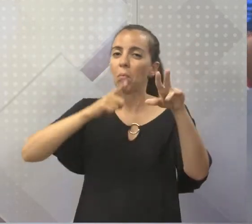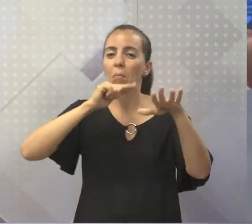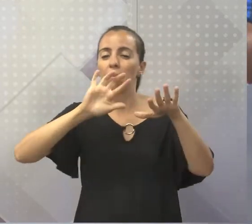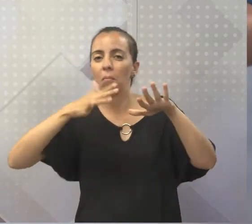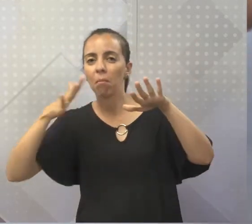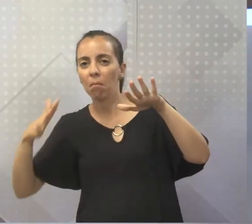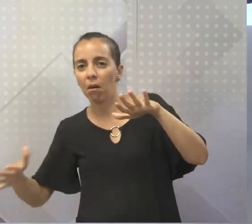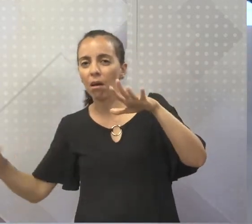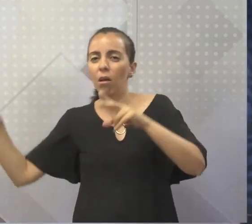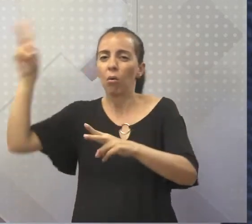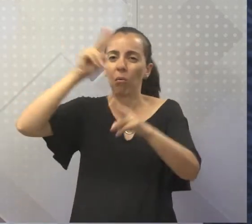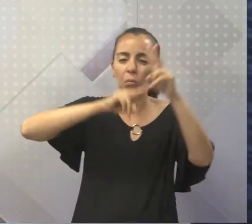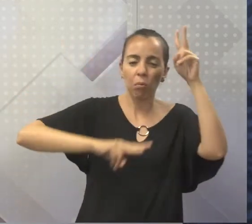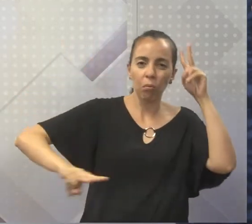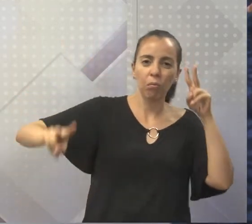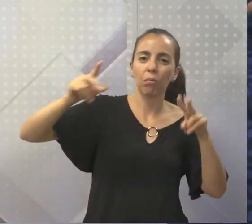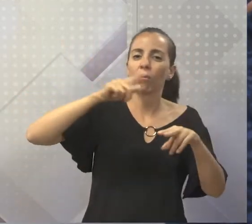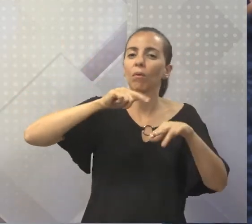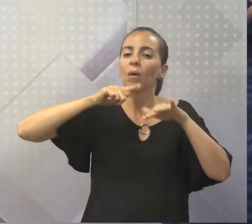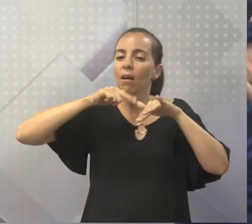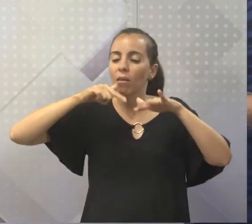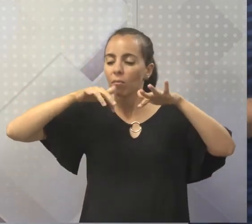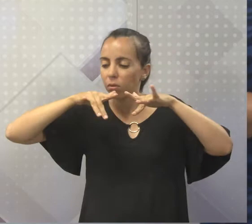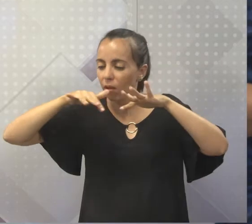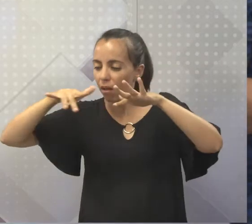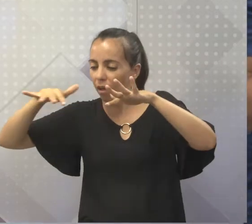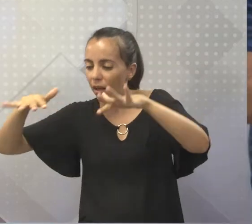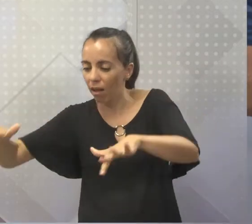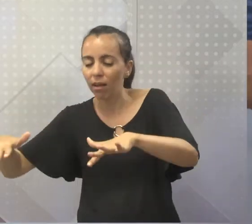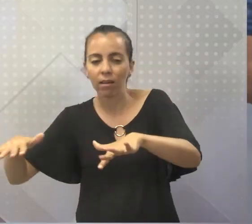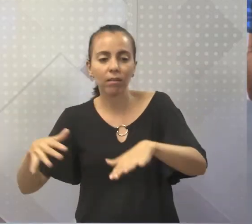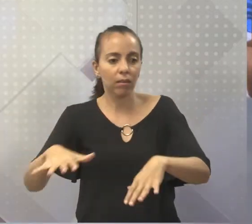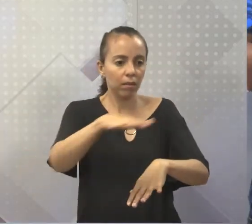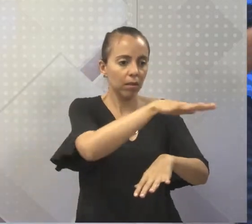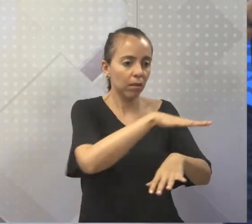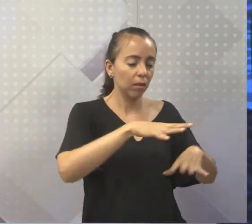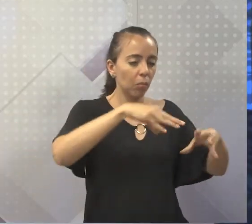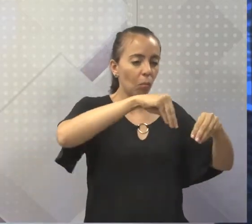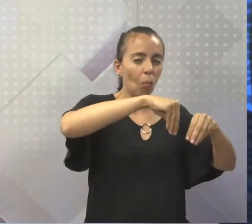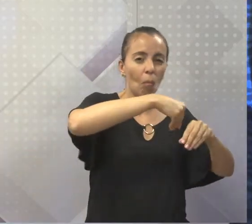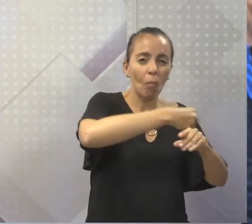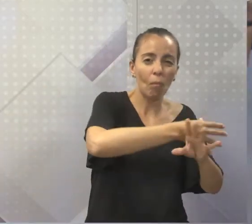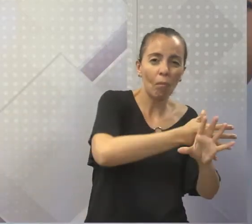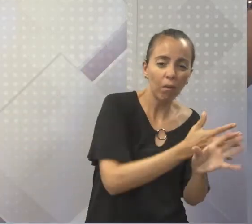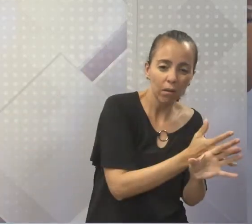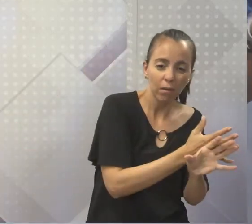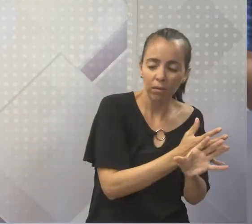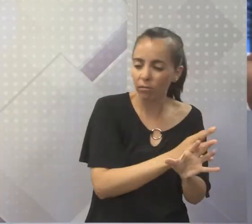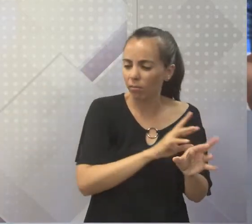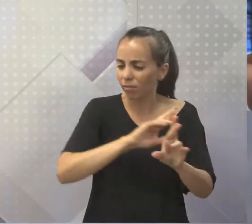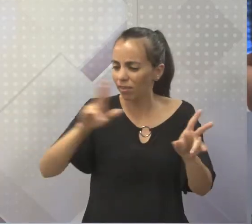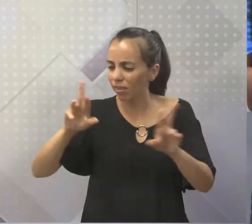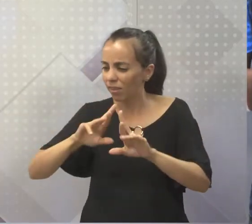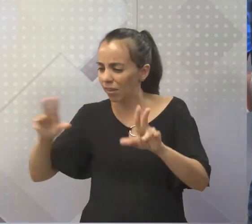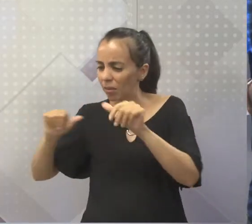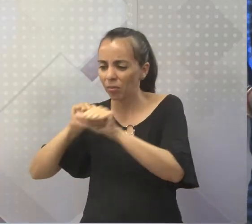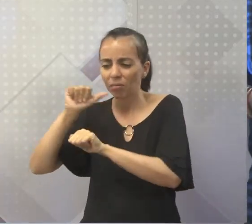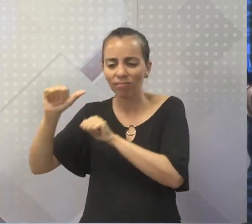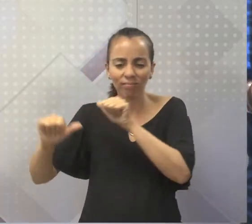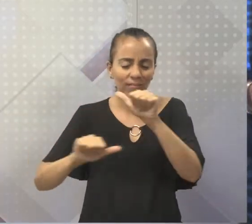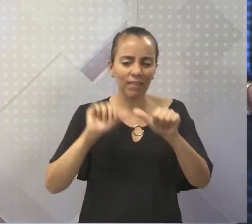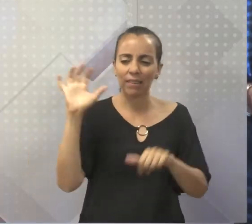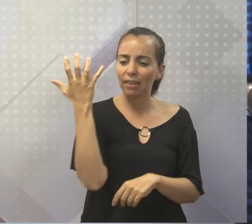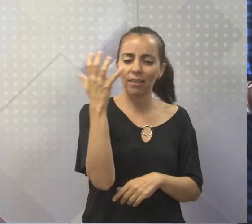as mudanças Queimados com as enchentes seca na Amazônia enchendo e no nordeste coisas atípicas